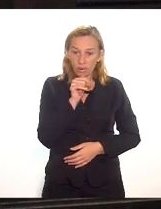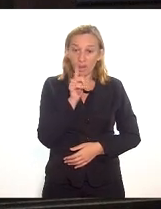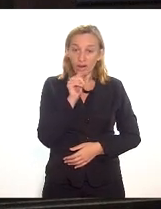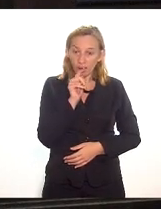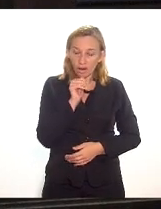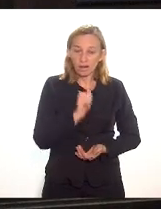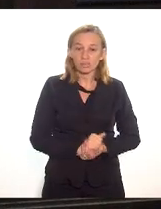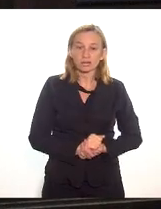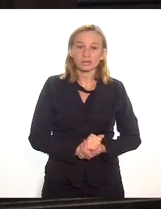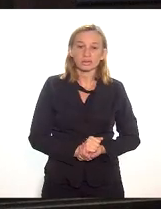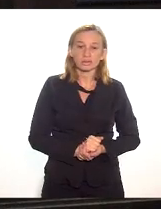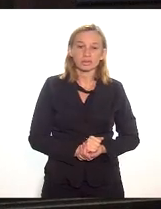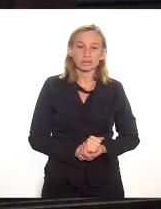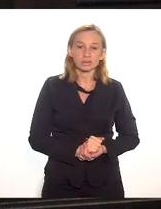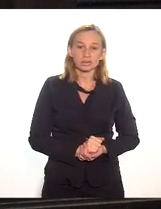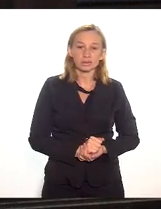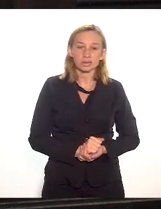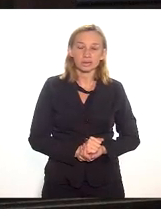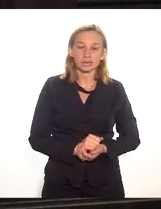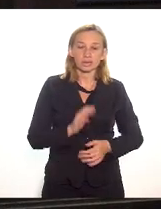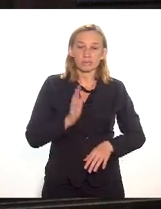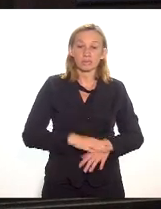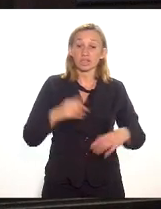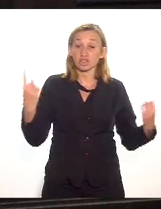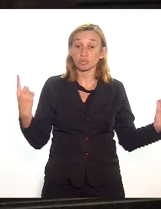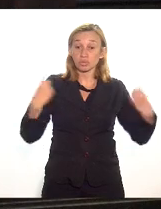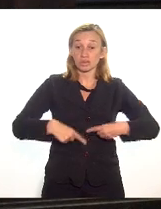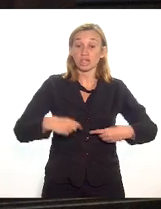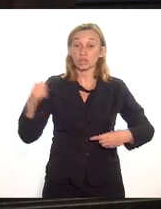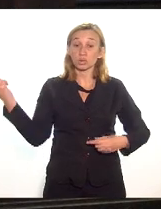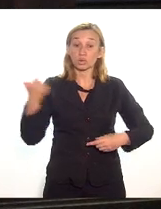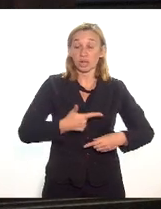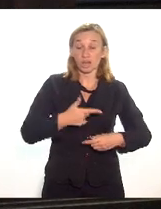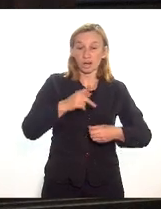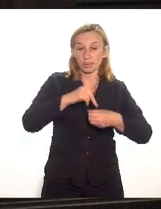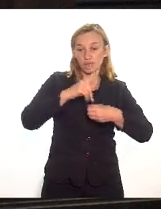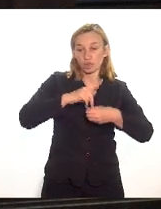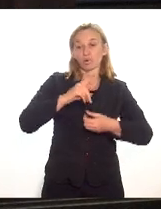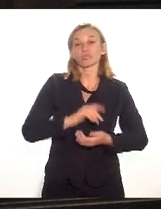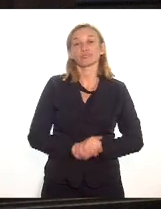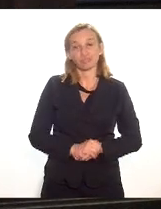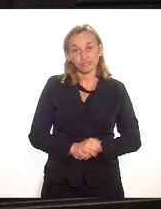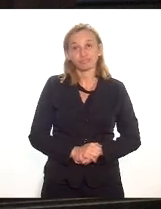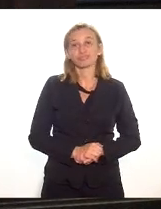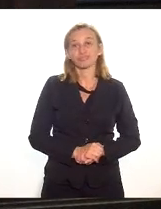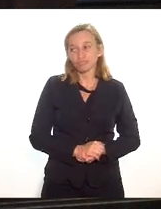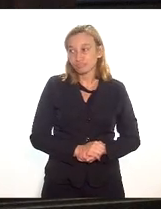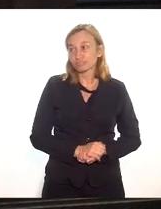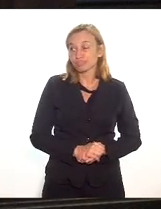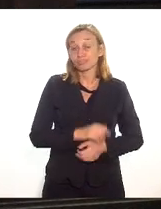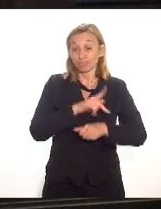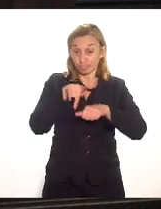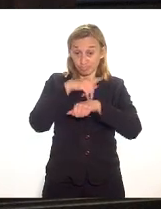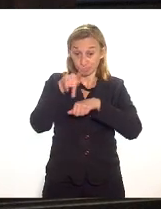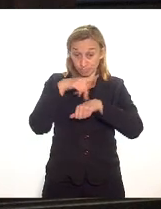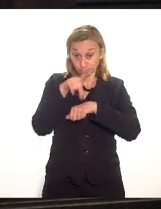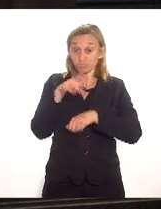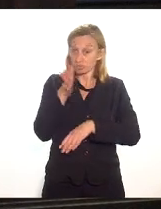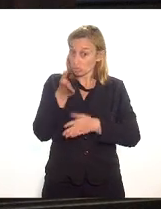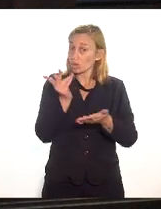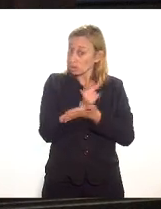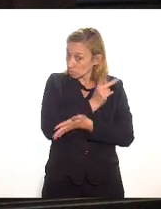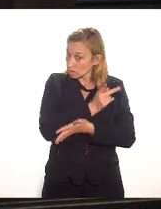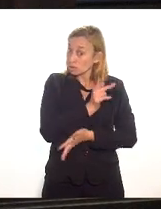a água será mais disputada que o petróleo no planeta. Mais disputada que o petróleo. Países, isso já